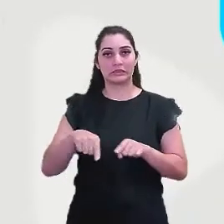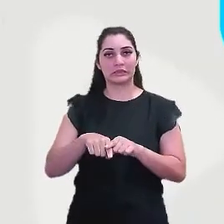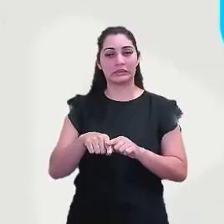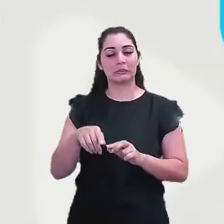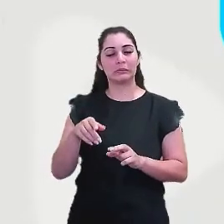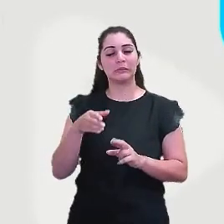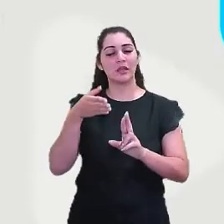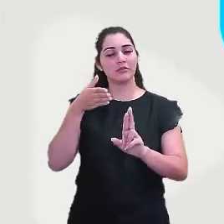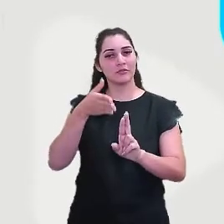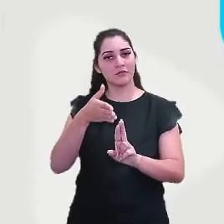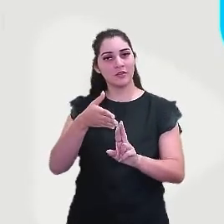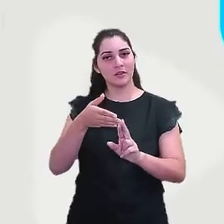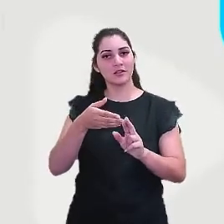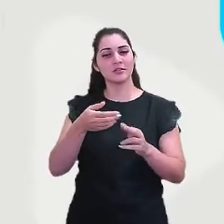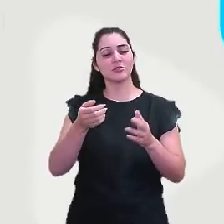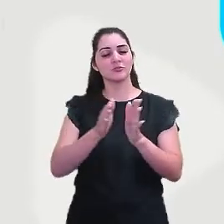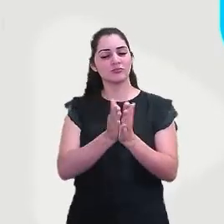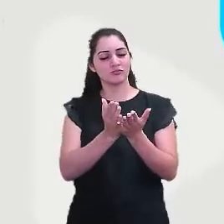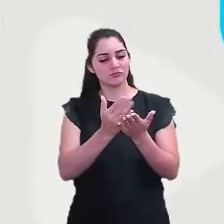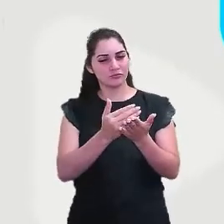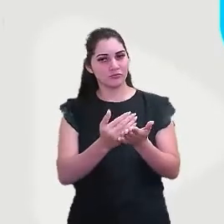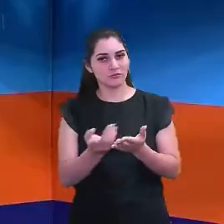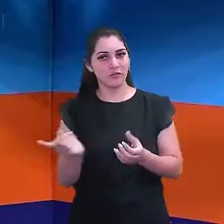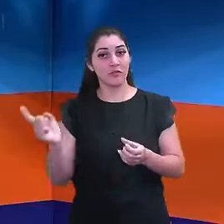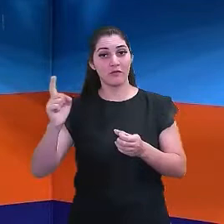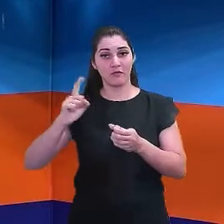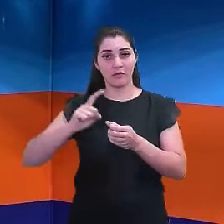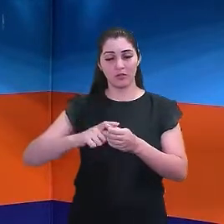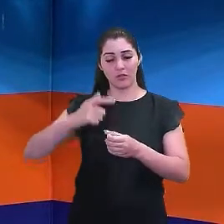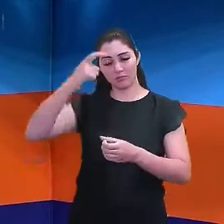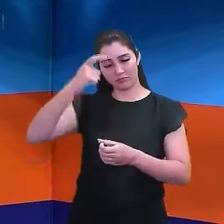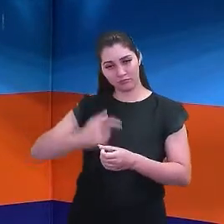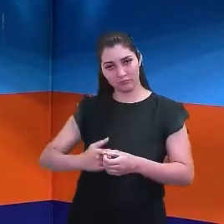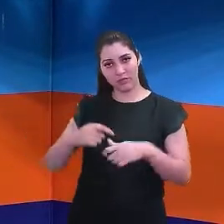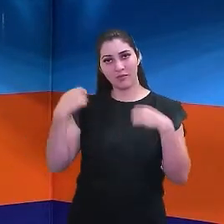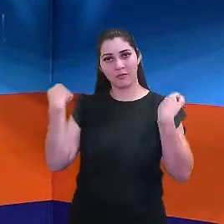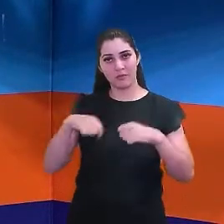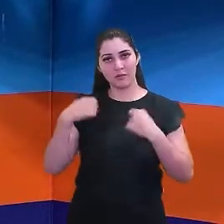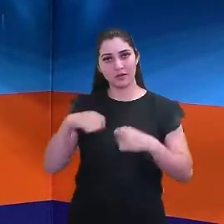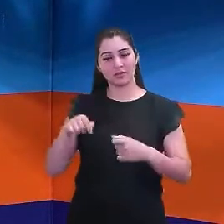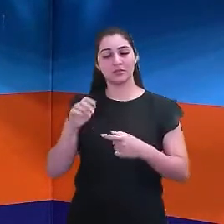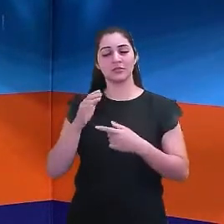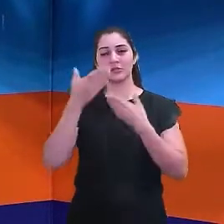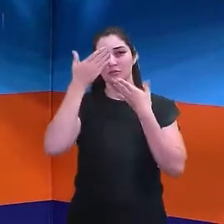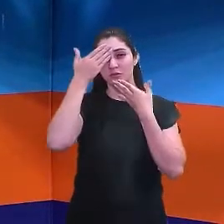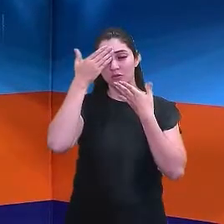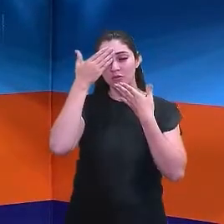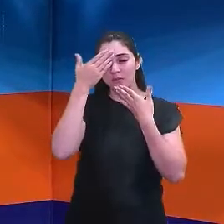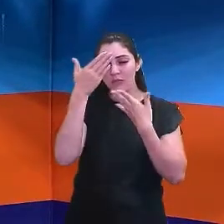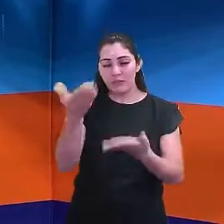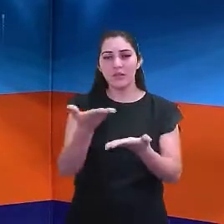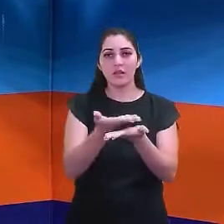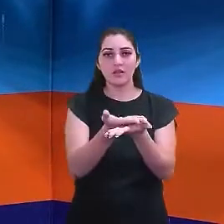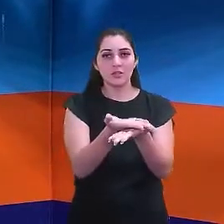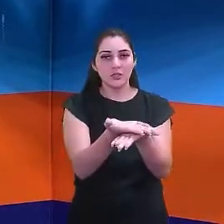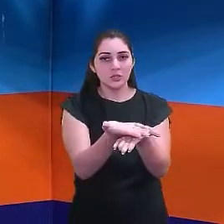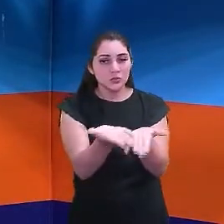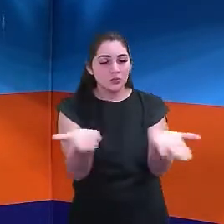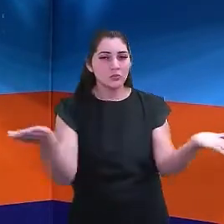bibliográficas. Já vou pedir para a produção voltar aqui comigo, tá? Porque eu preciso registrar aqui meu muito obrigado a todos que estão